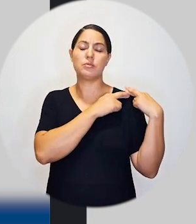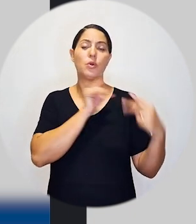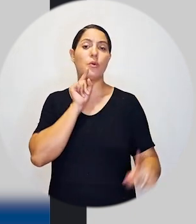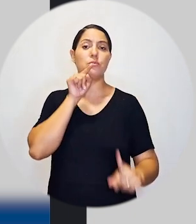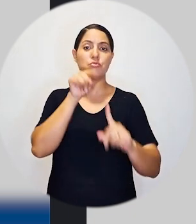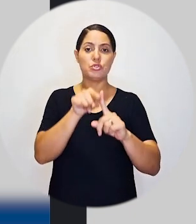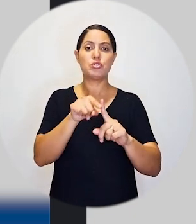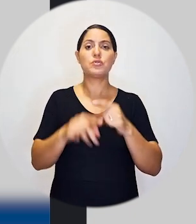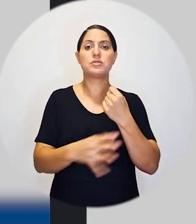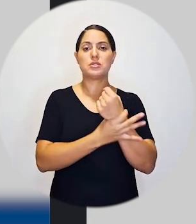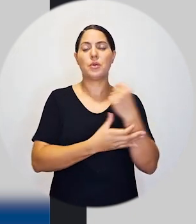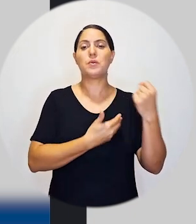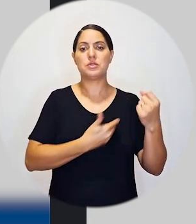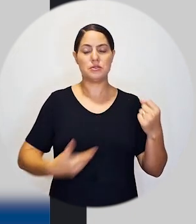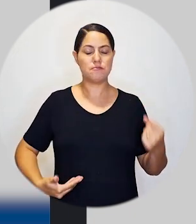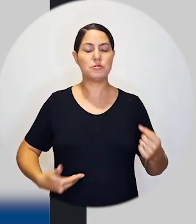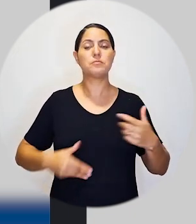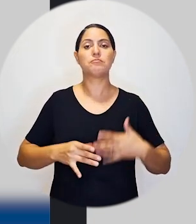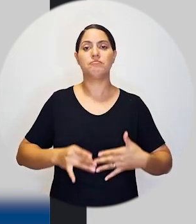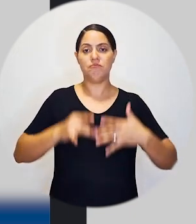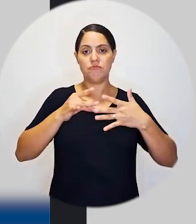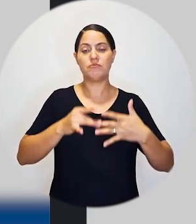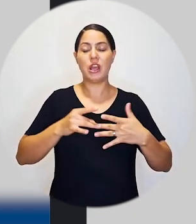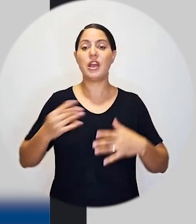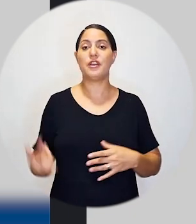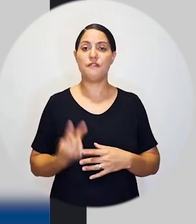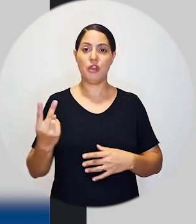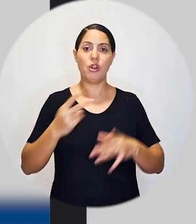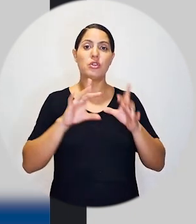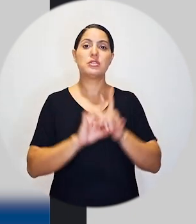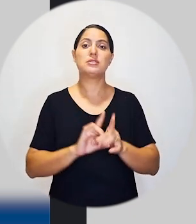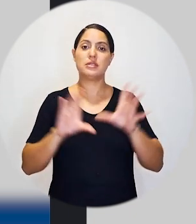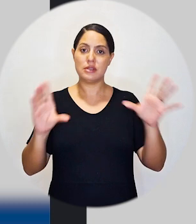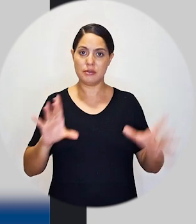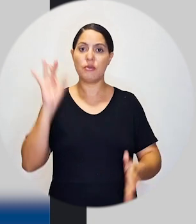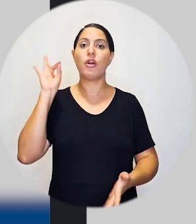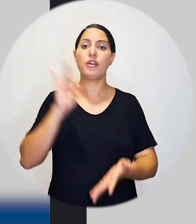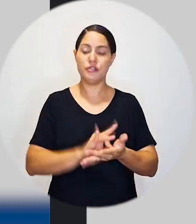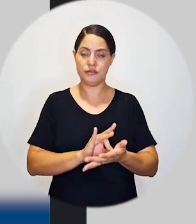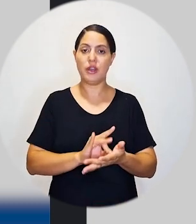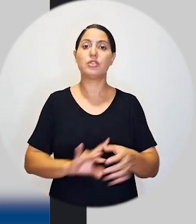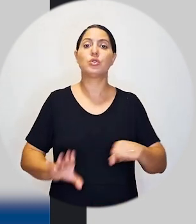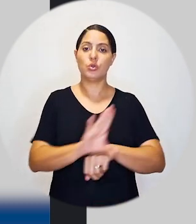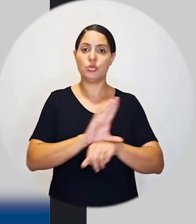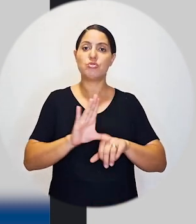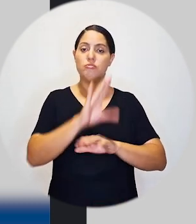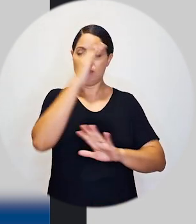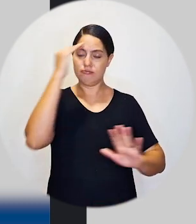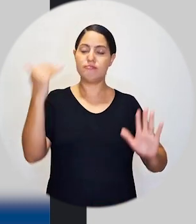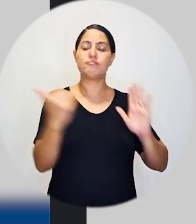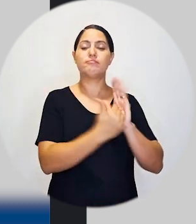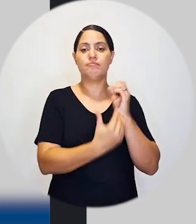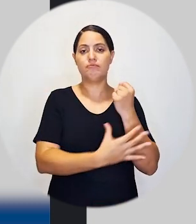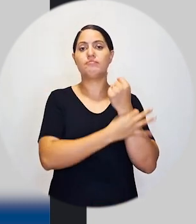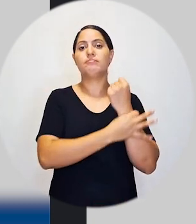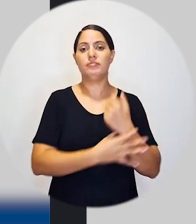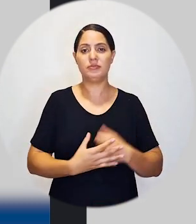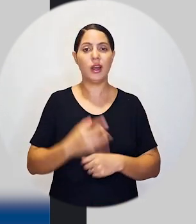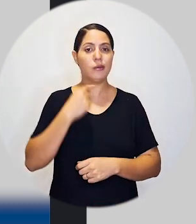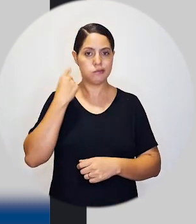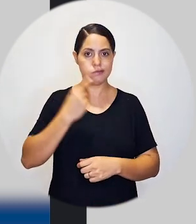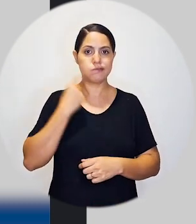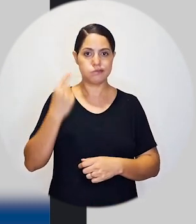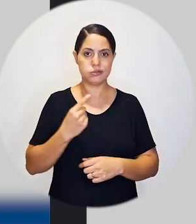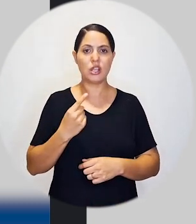privilegie o fortalecimento da segurança pública sem abrir mão dos valores democráticos e das garantias constitucionais. A